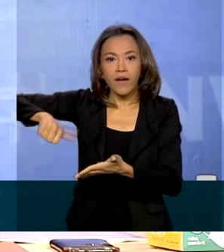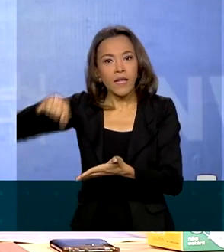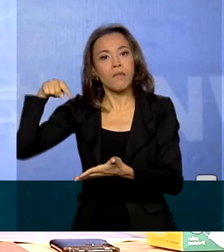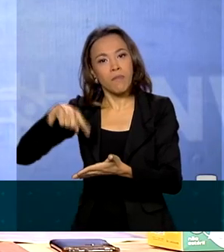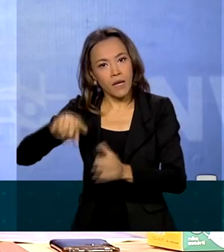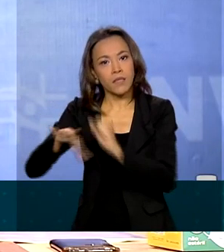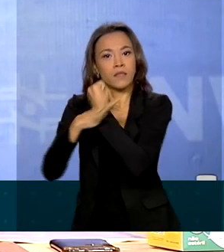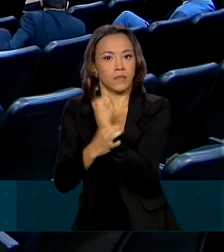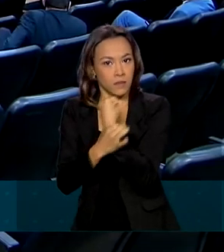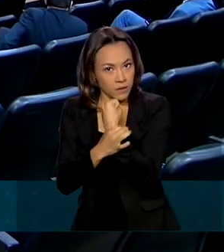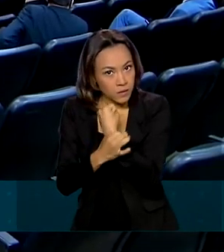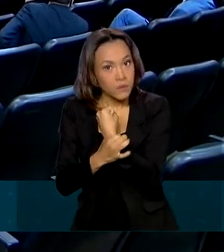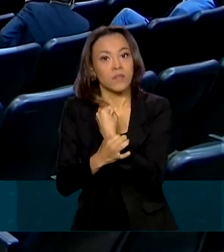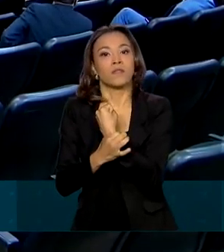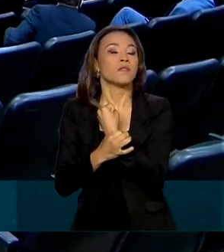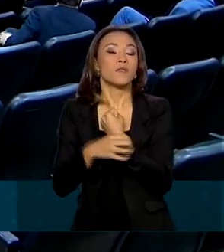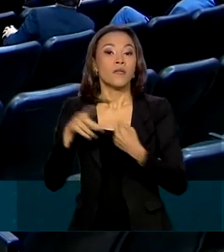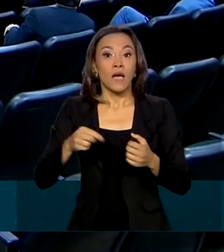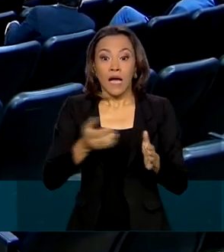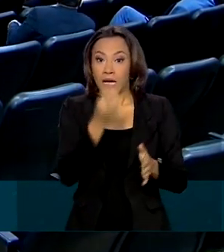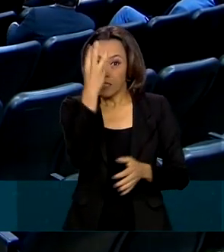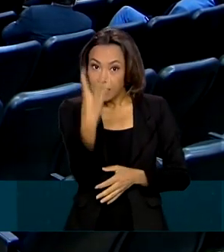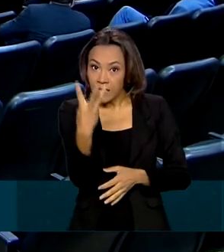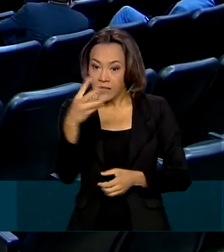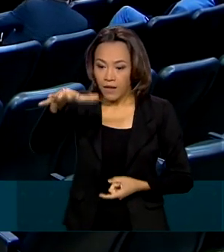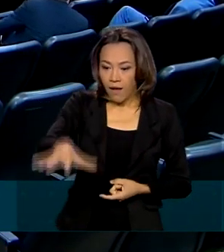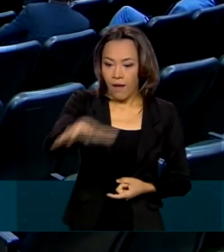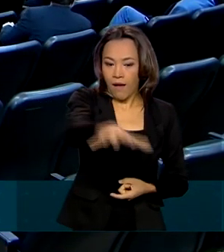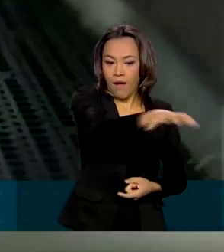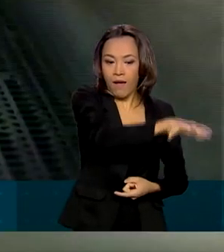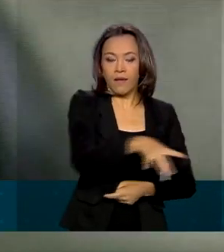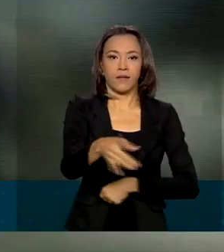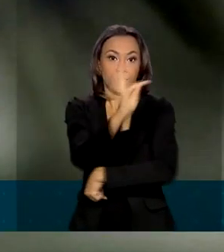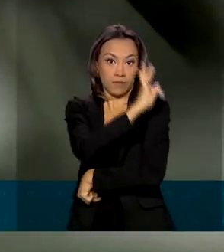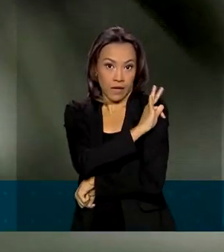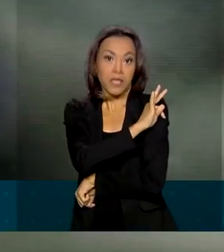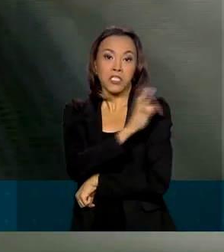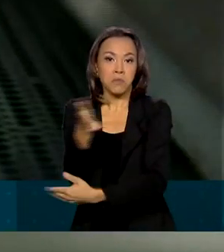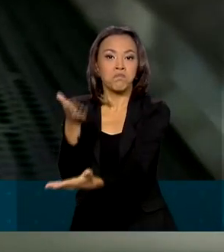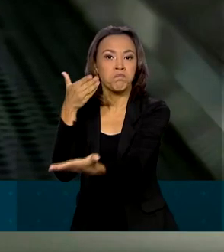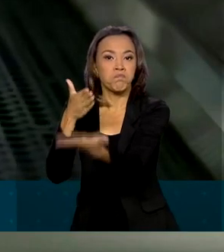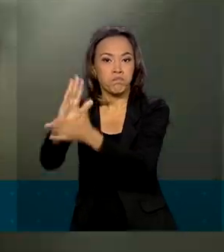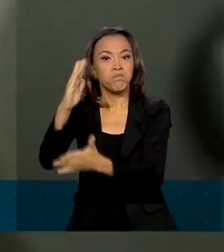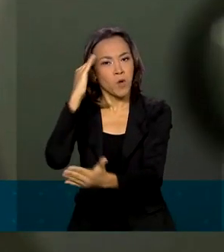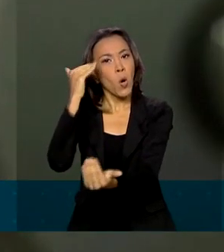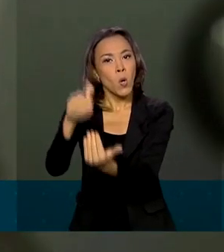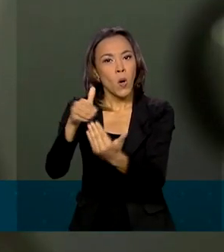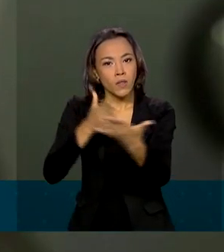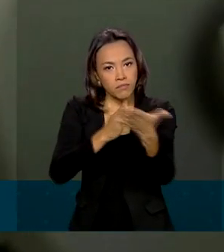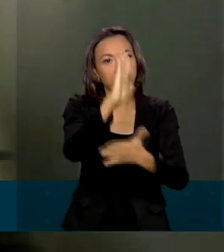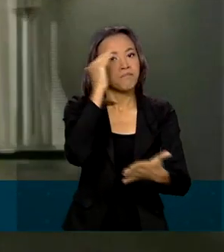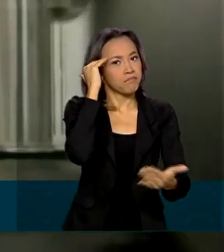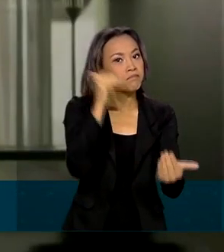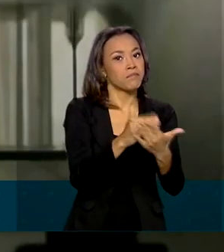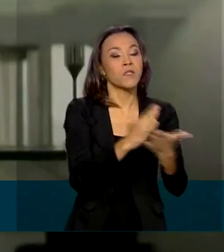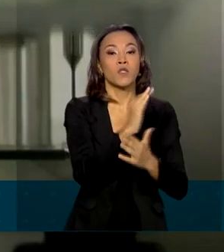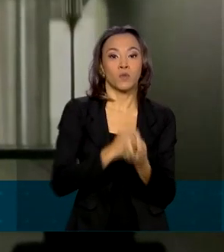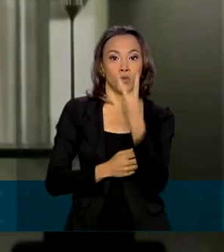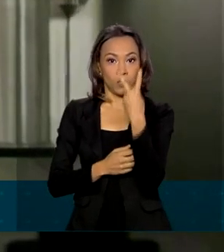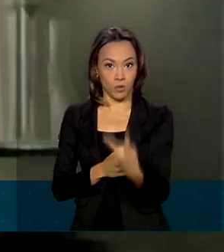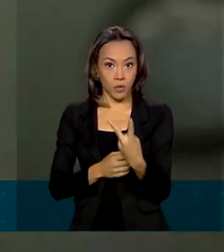dos imunizantes. As três áreas técnicas recomendaram a aprovação das vacinas de Oxford, do